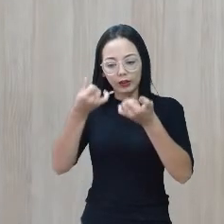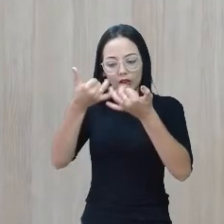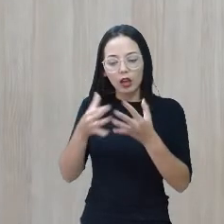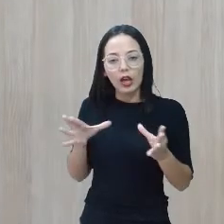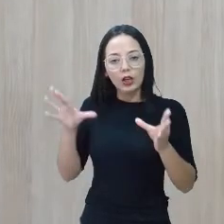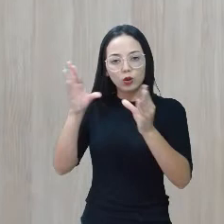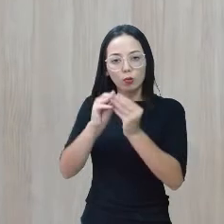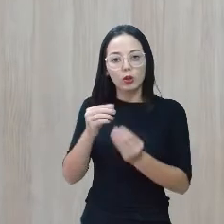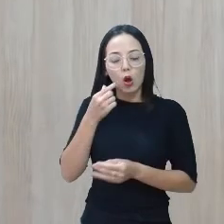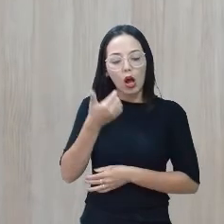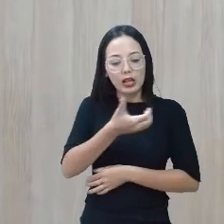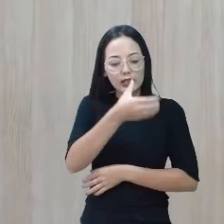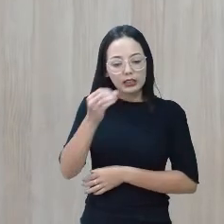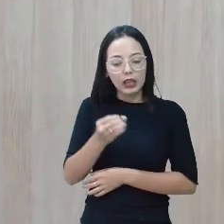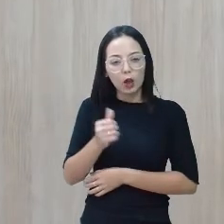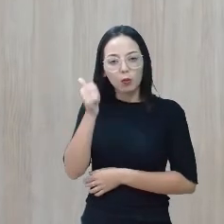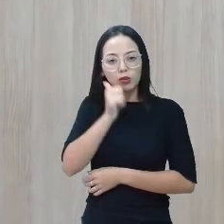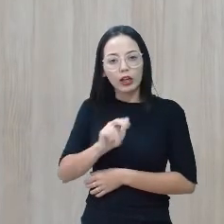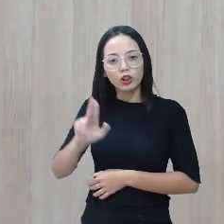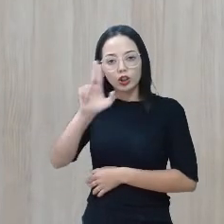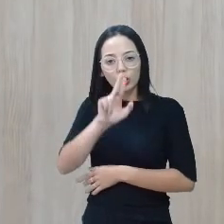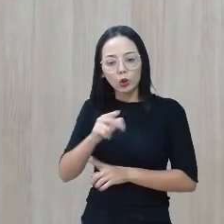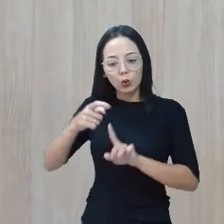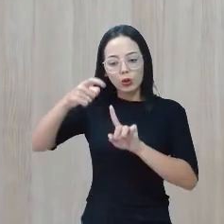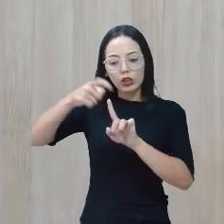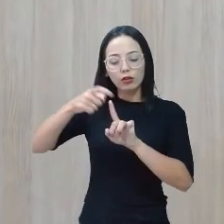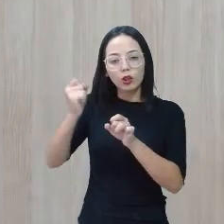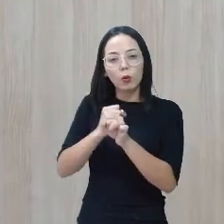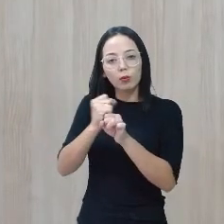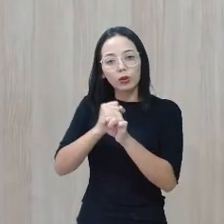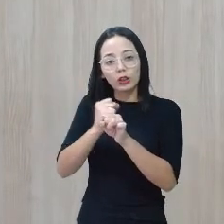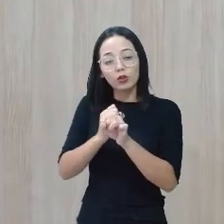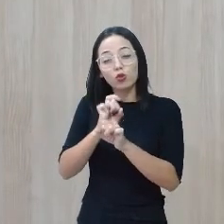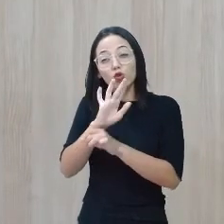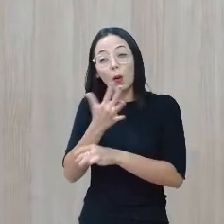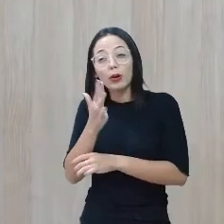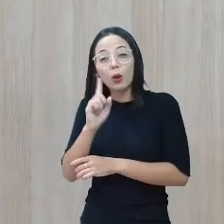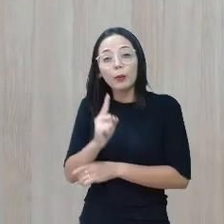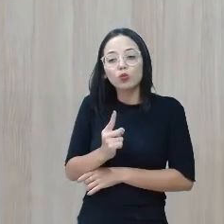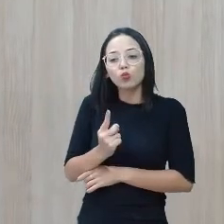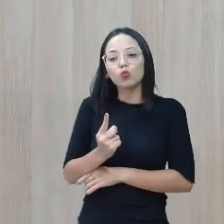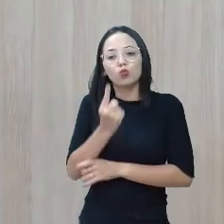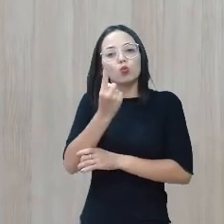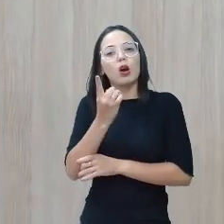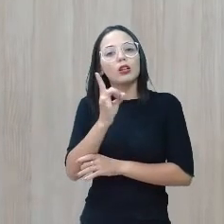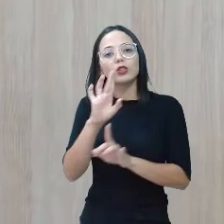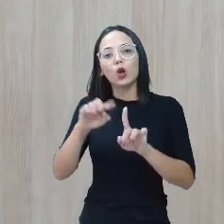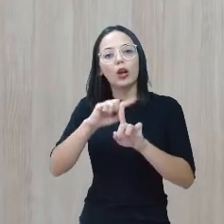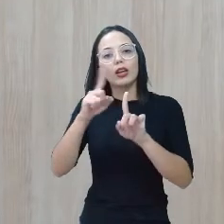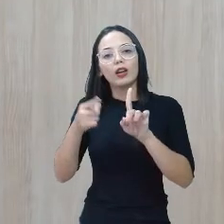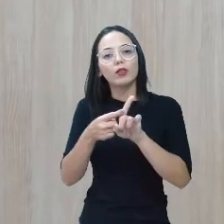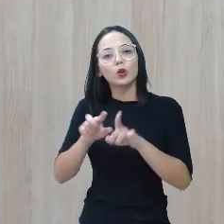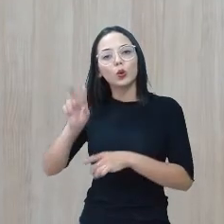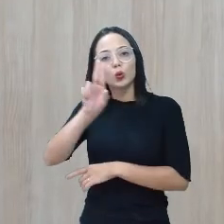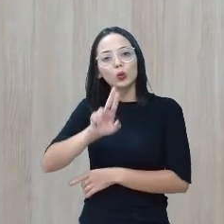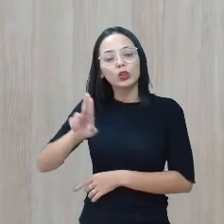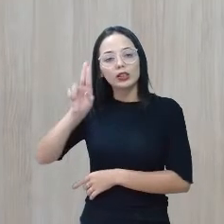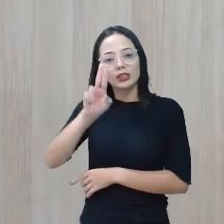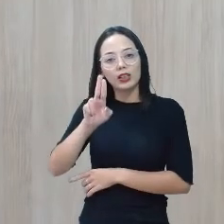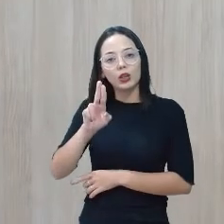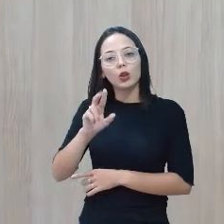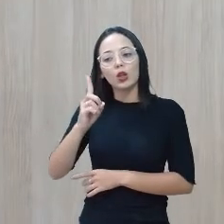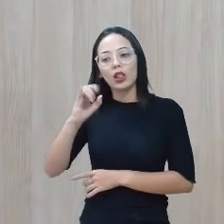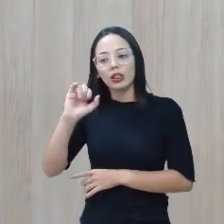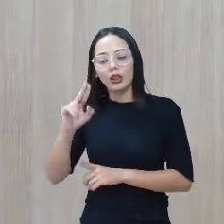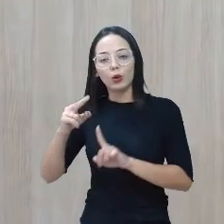100 mulheres que usam DIU por ano, talvez, no máximo, uma engravidou usando DIU.